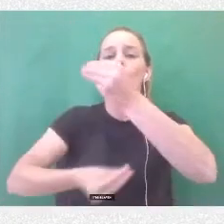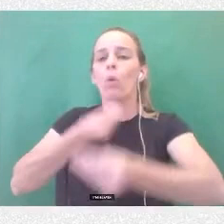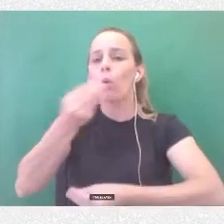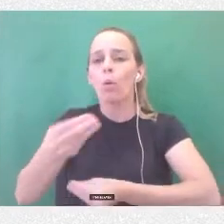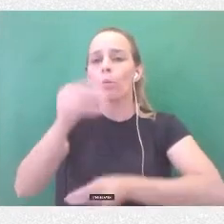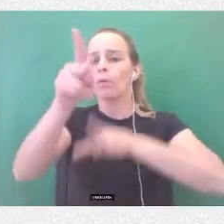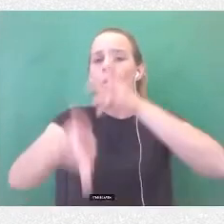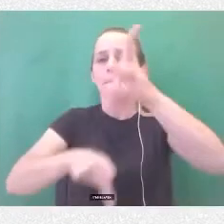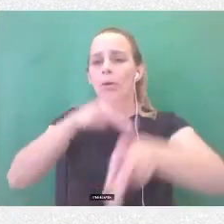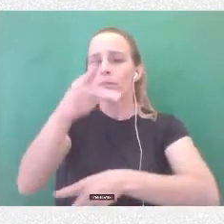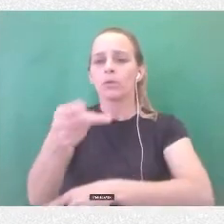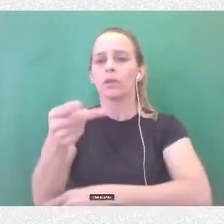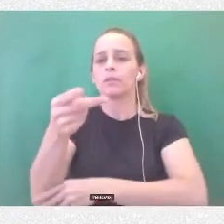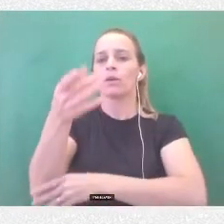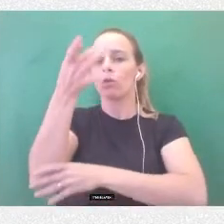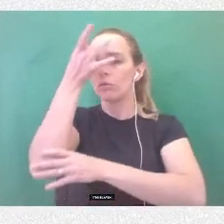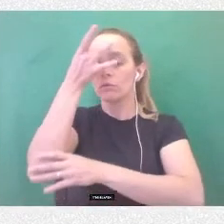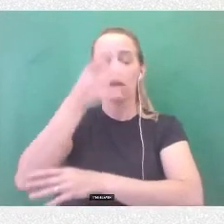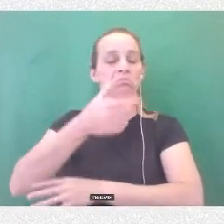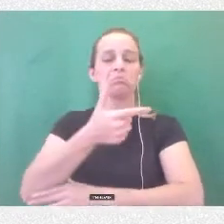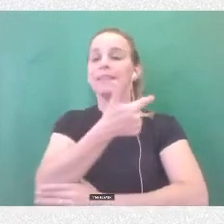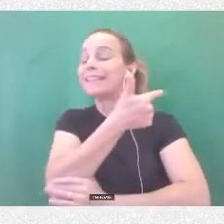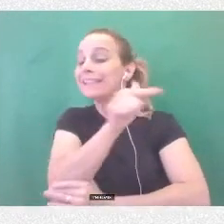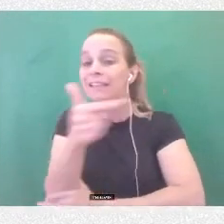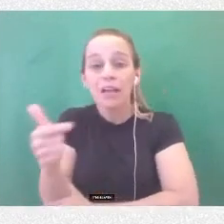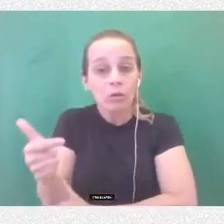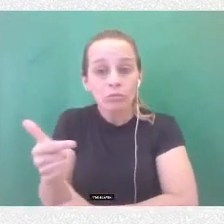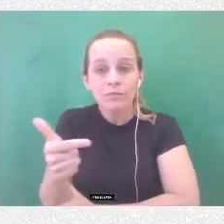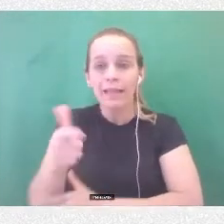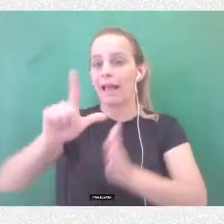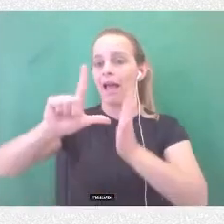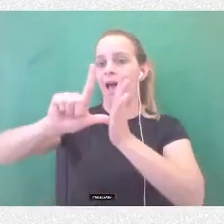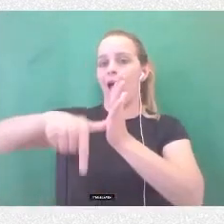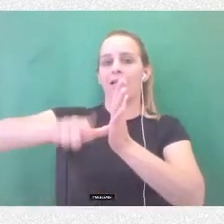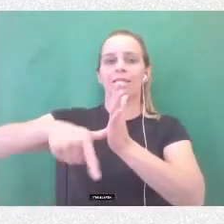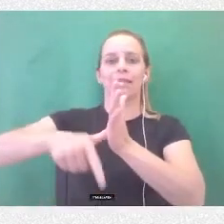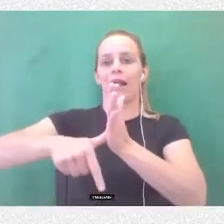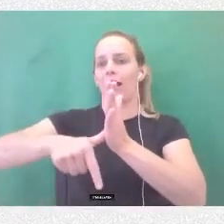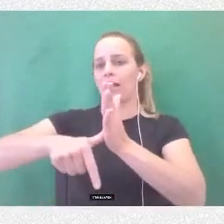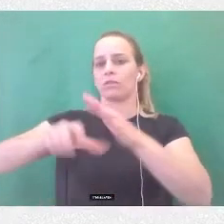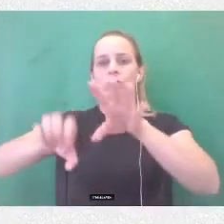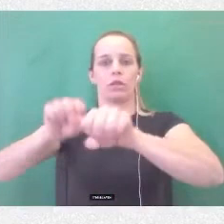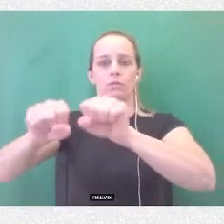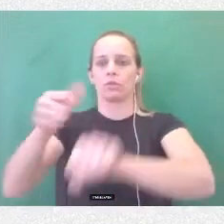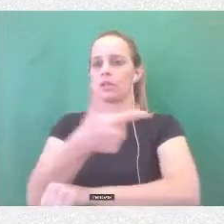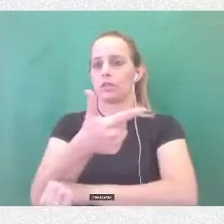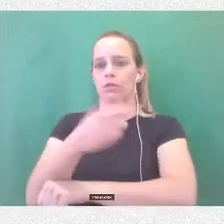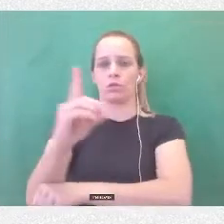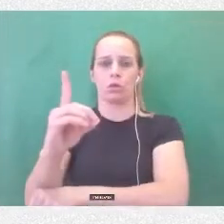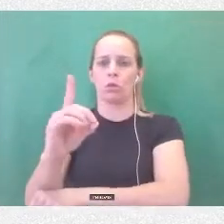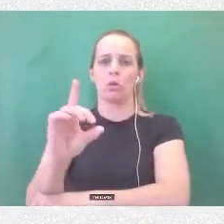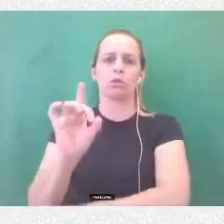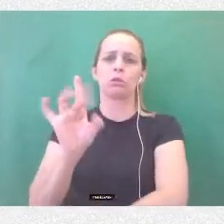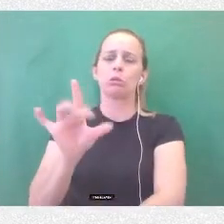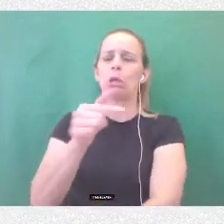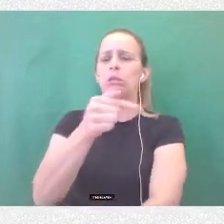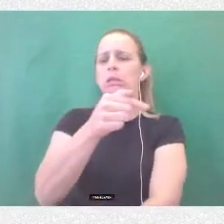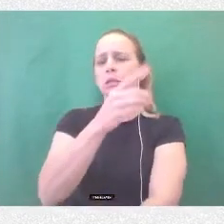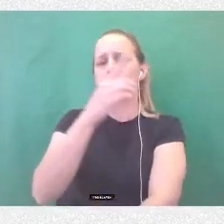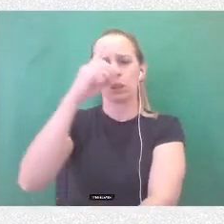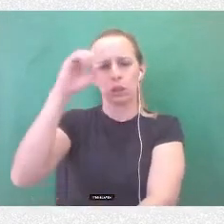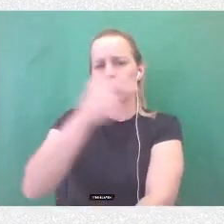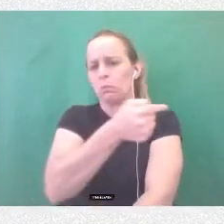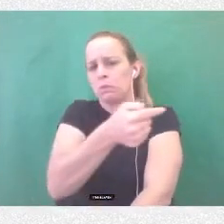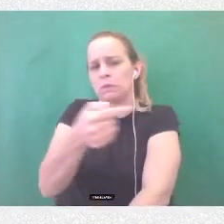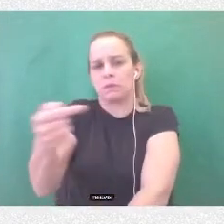que não temos de forma nenhuma atraso na busca pela D2, esse atraso é de no máximo 7 dias e uma adesão